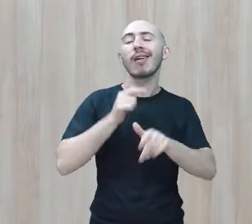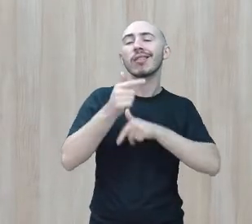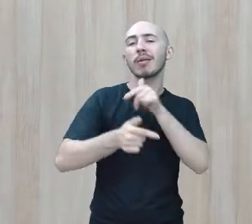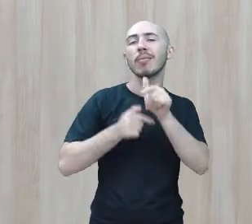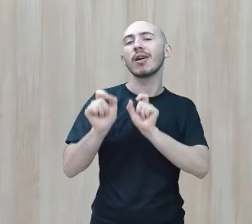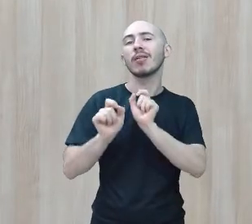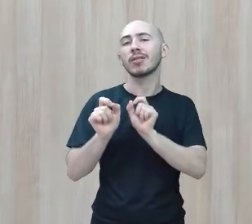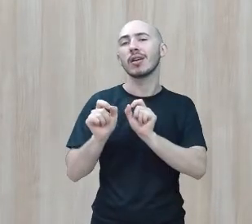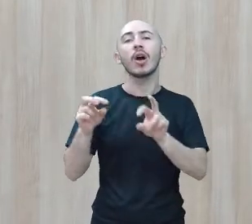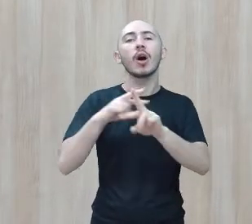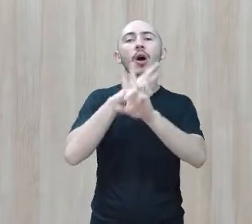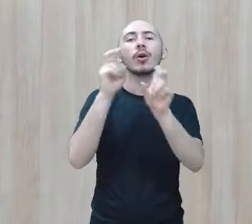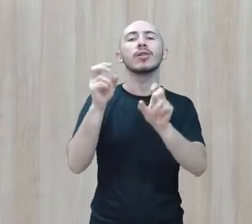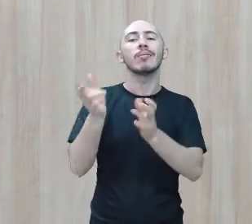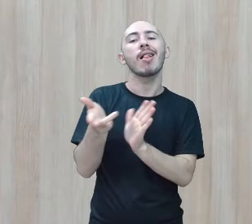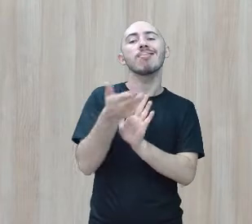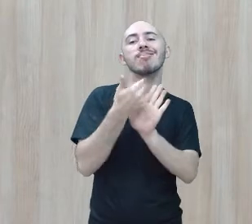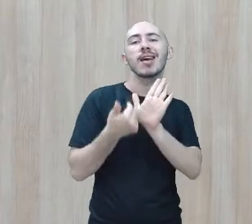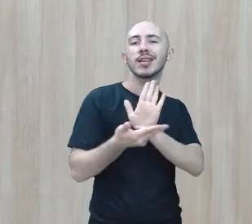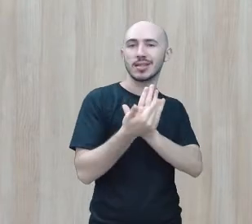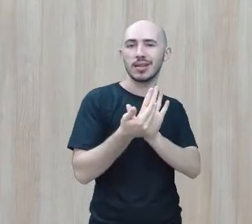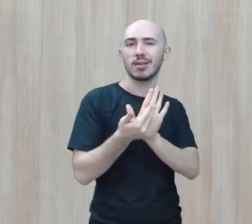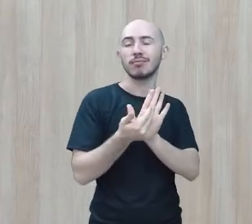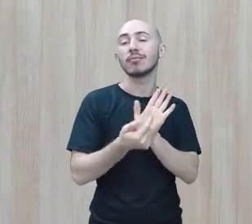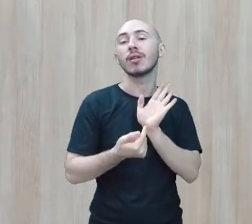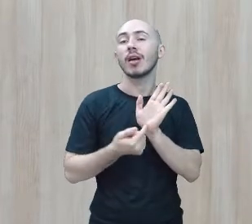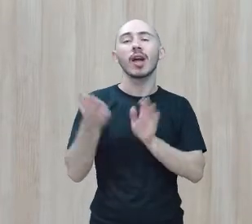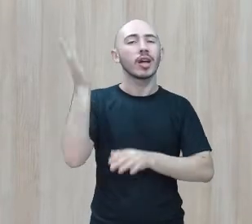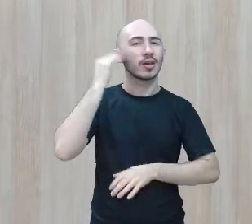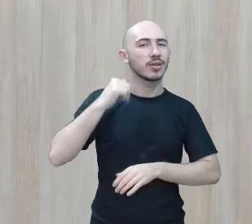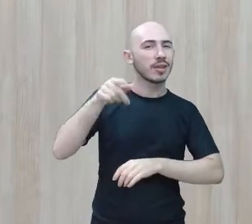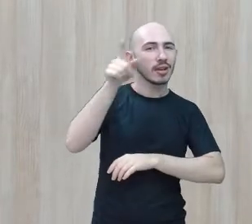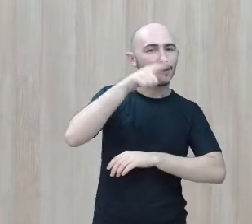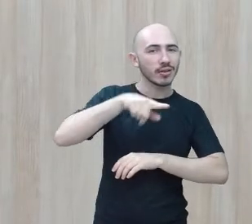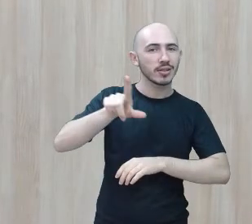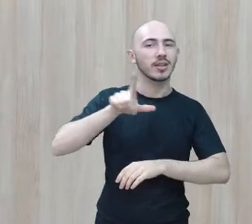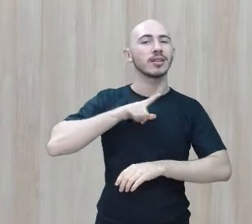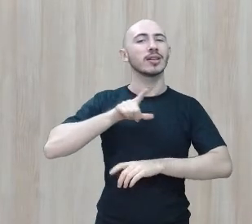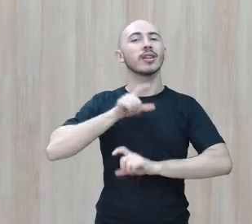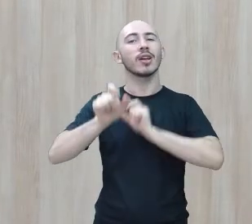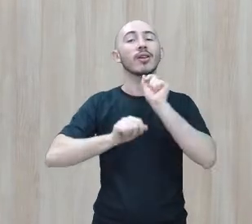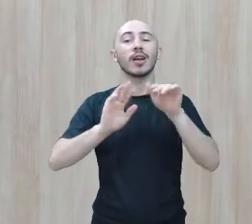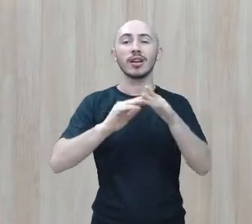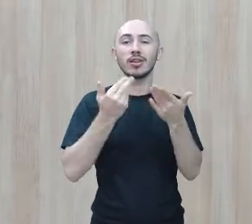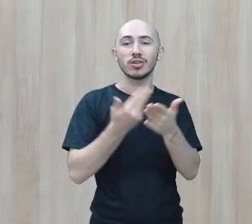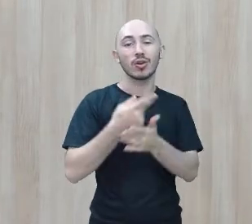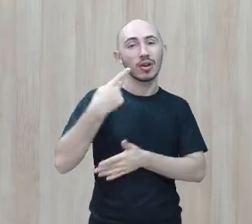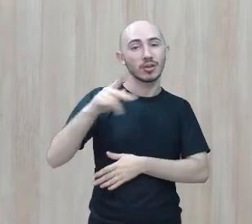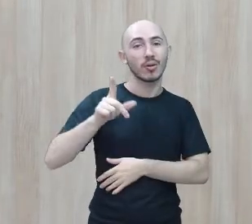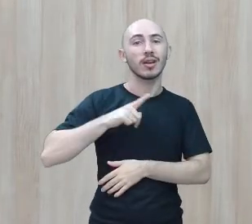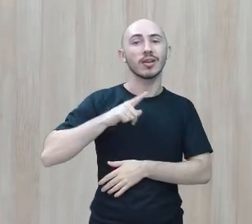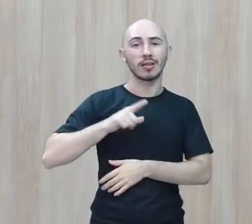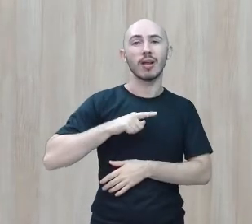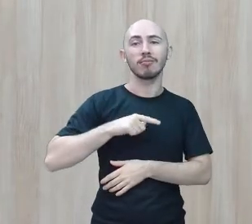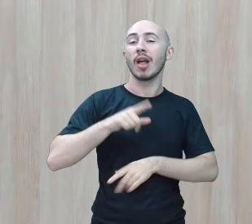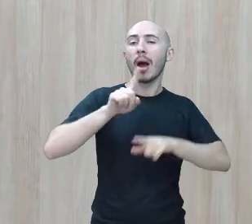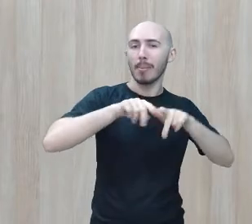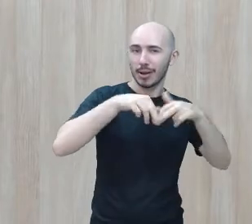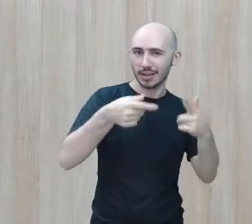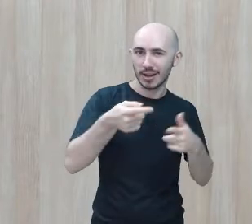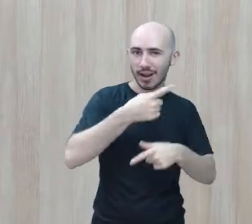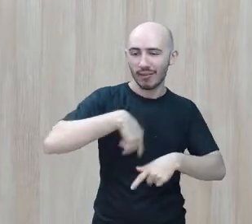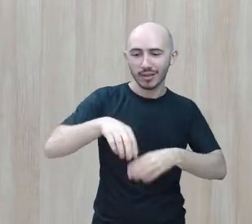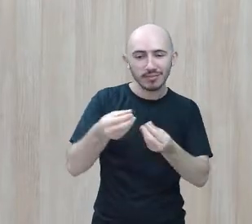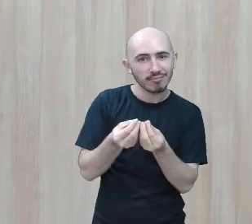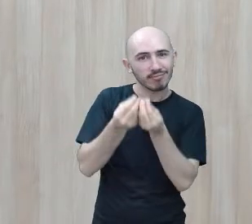um pouquinho essa questão dos desenhos. Eu fiquei sabendo que vocês estão recebendo aí nas escolas os kits, né? Com lápis